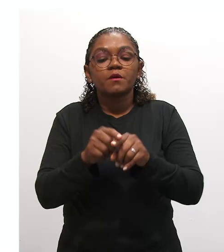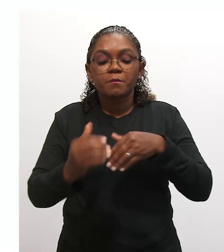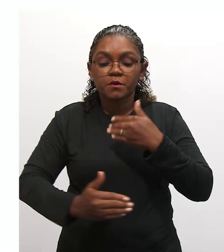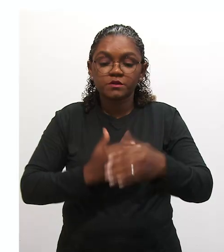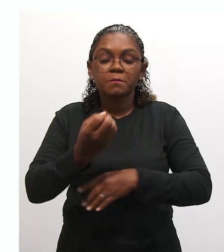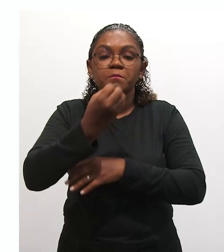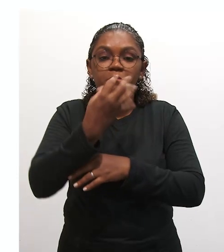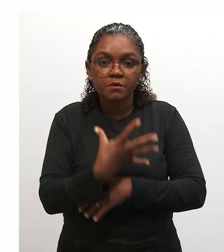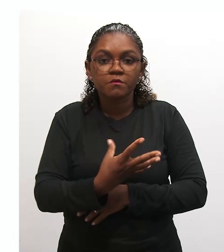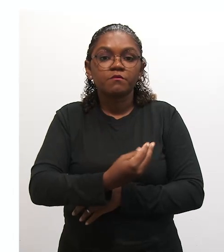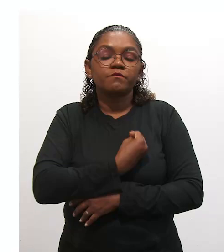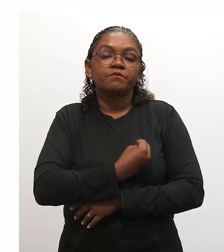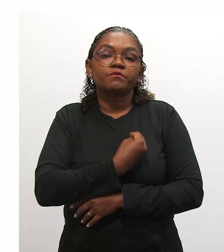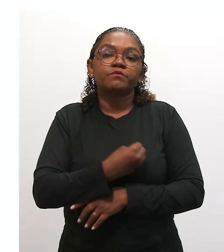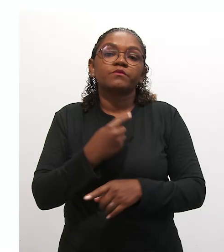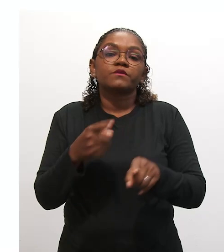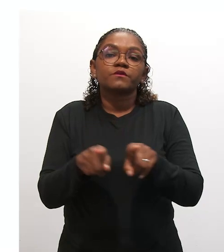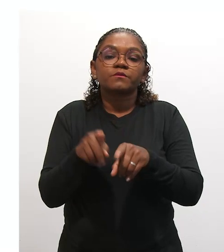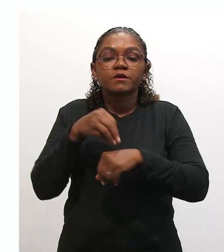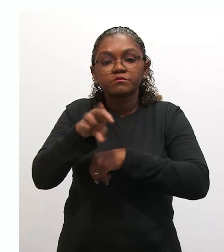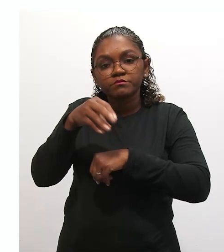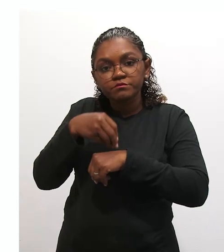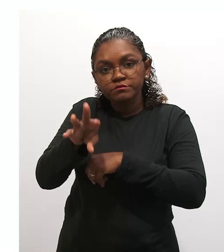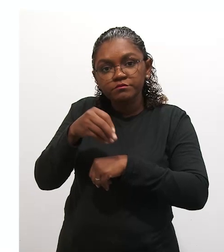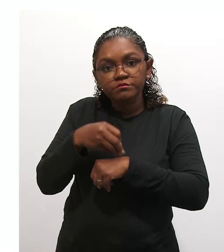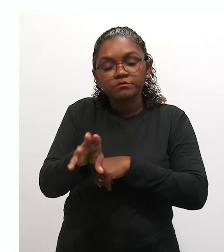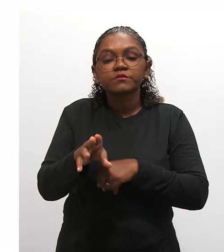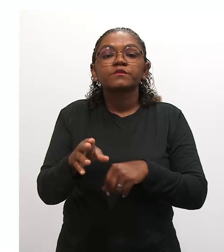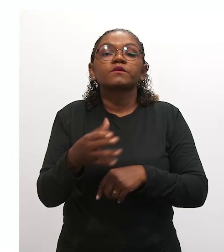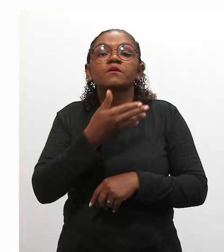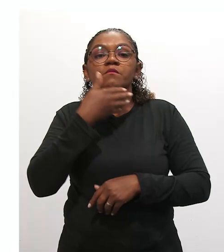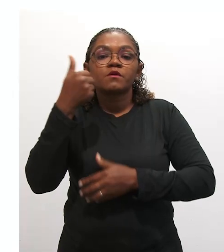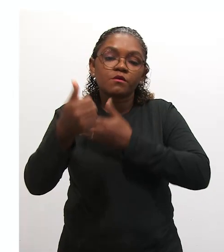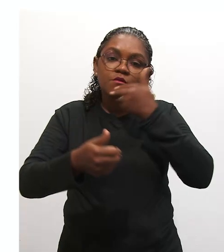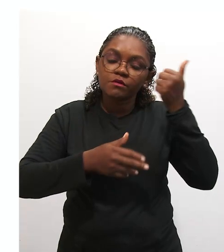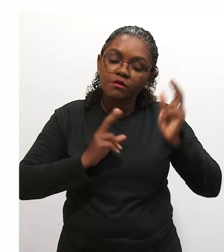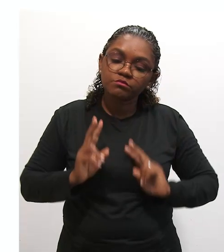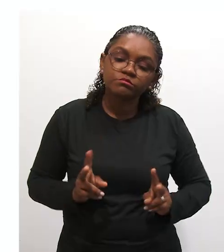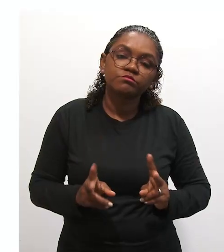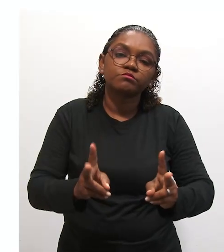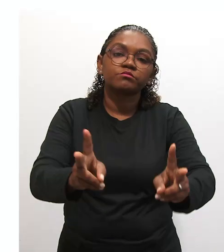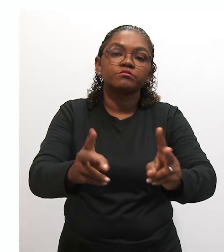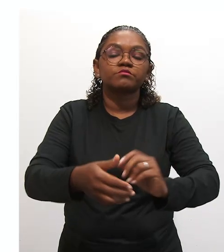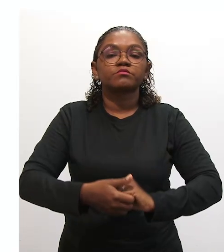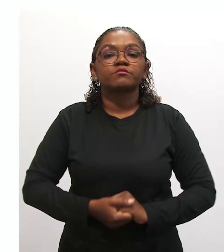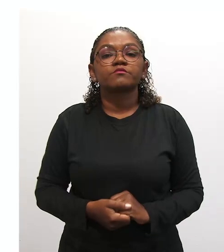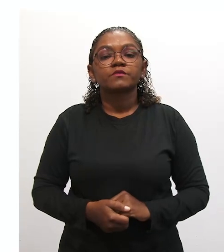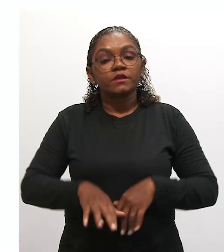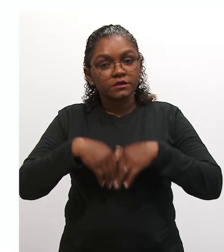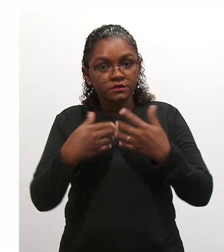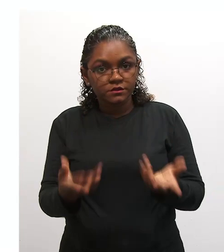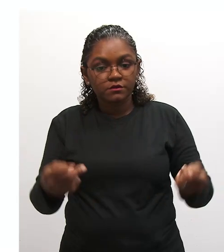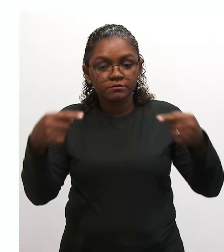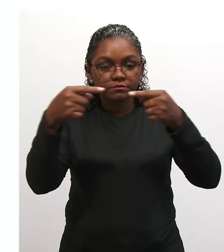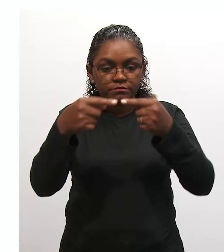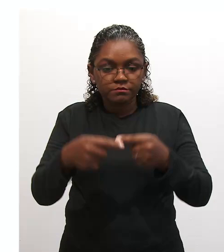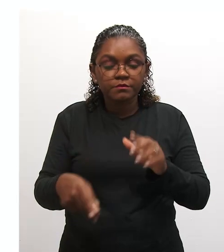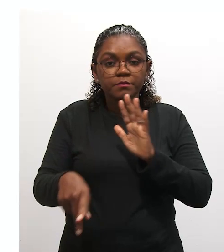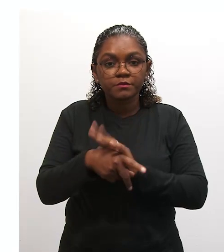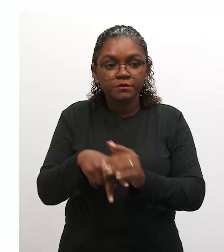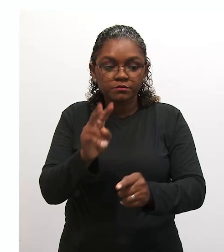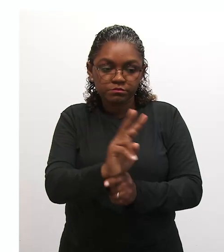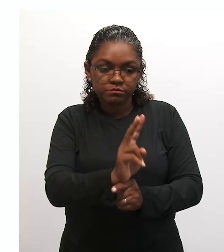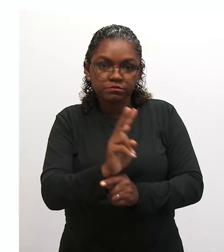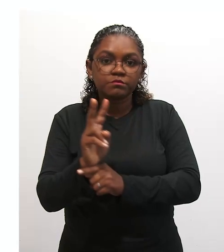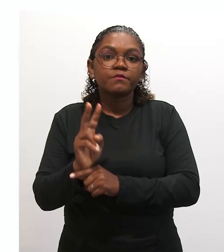vivo, capaz de orientar ajustes e promover melhorias contínuas. Esse alinhamento de monitoramento,